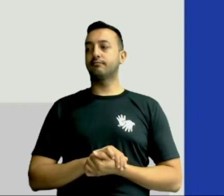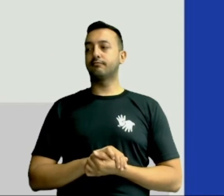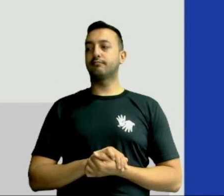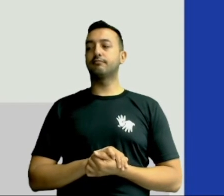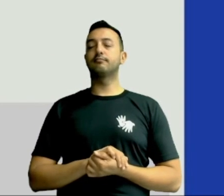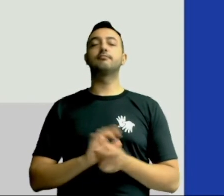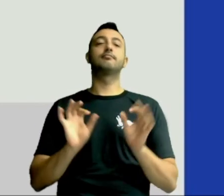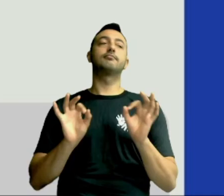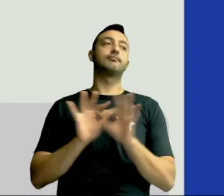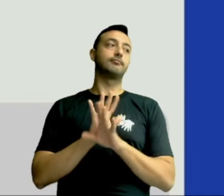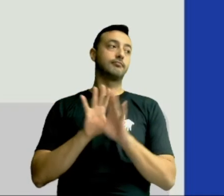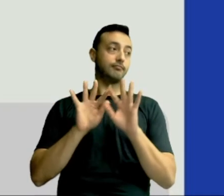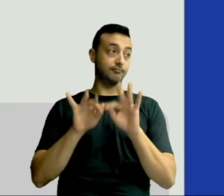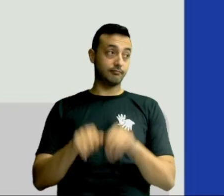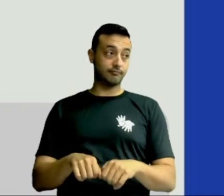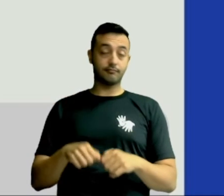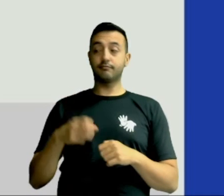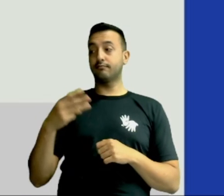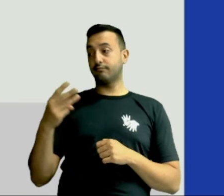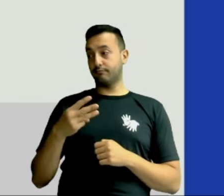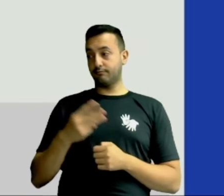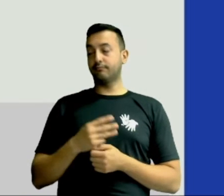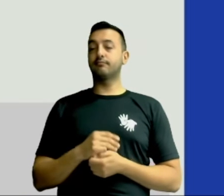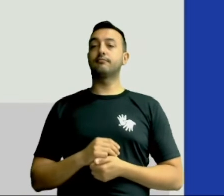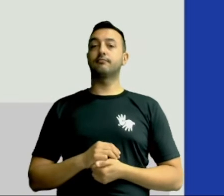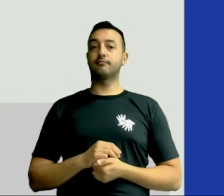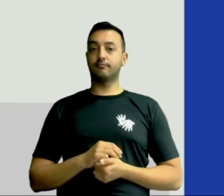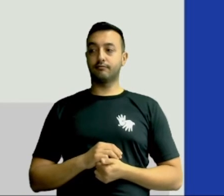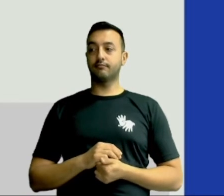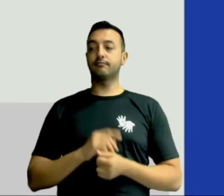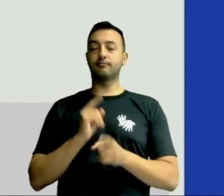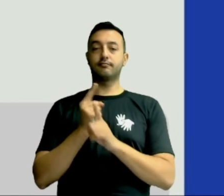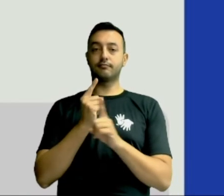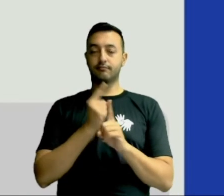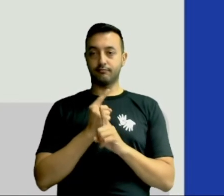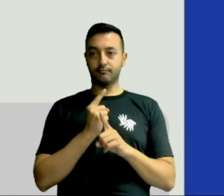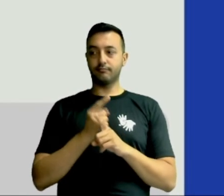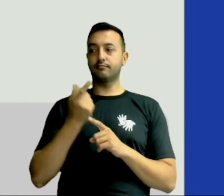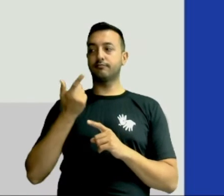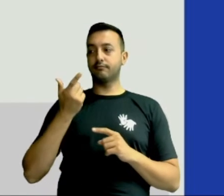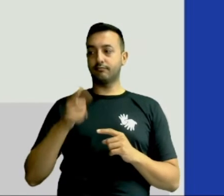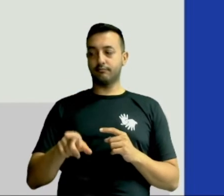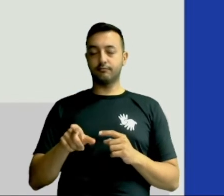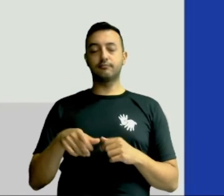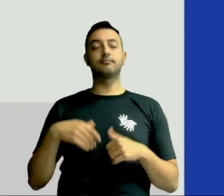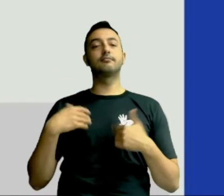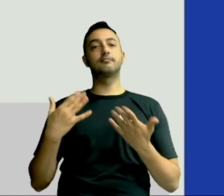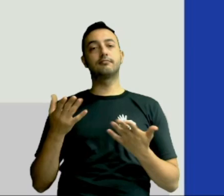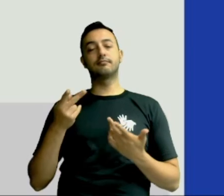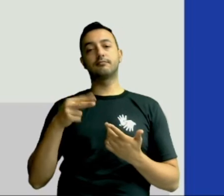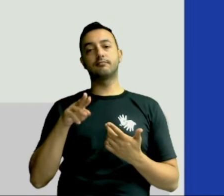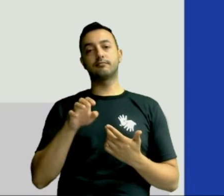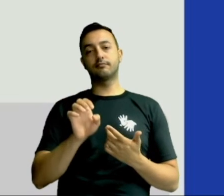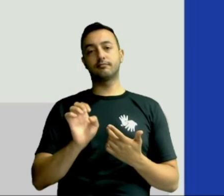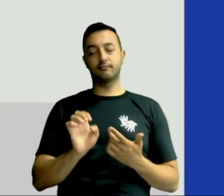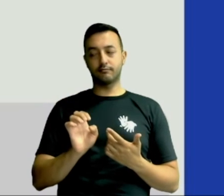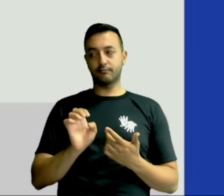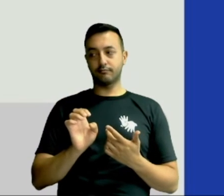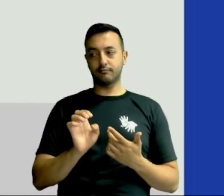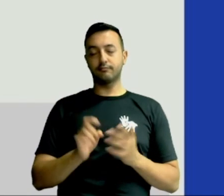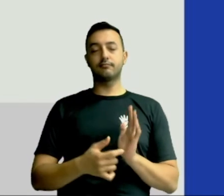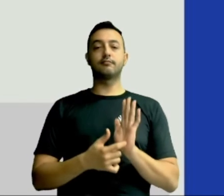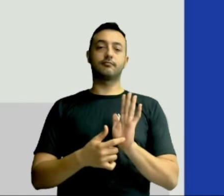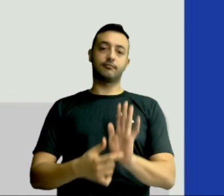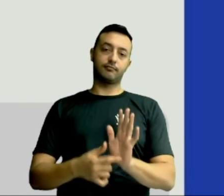para concluir temos a nossa terceira questão que não se identificar mais uma vez qual é o pronome